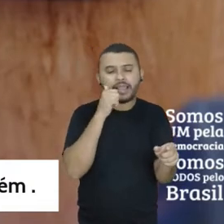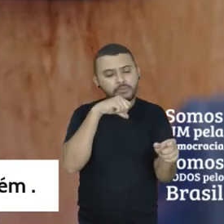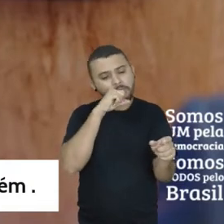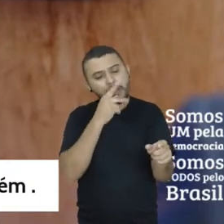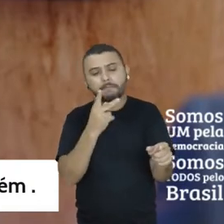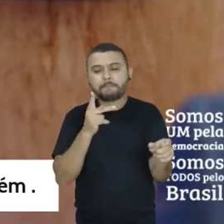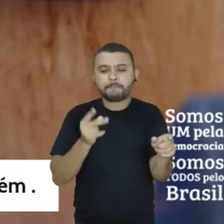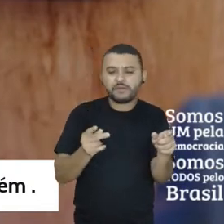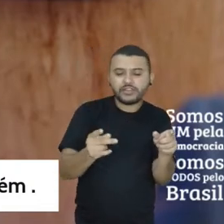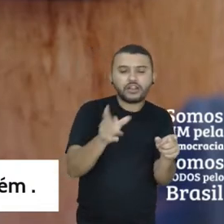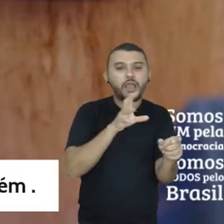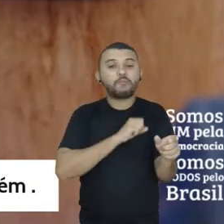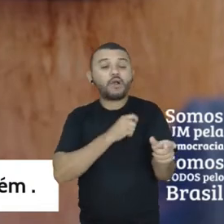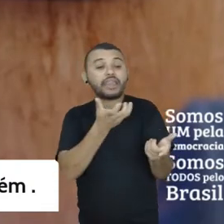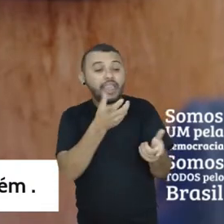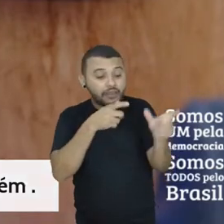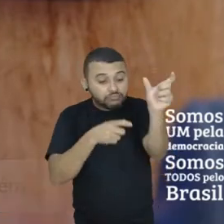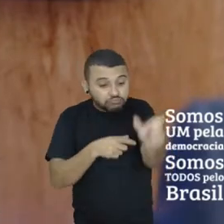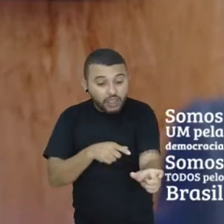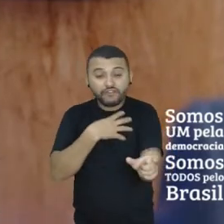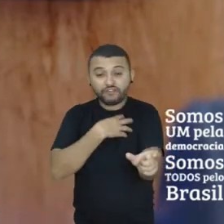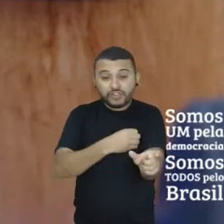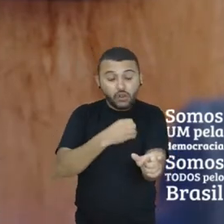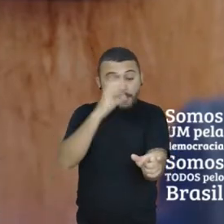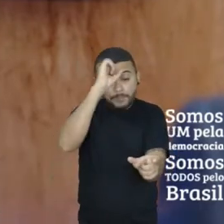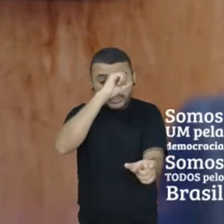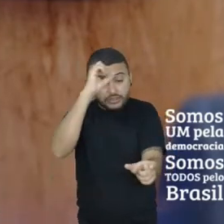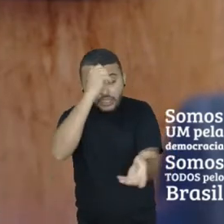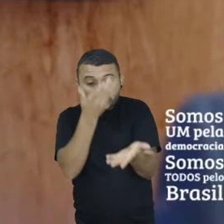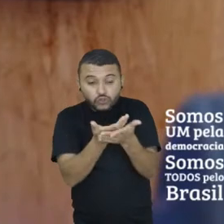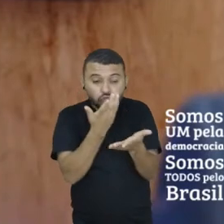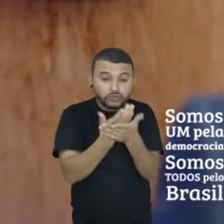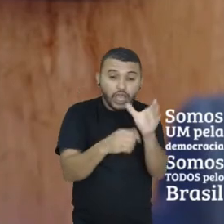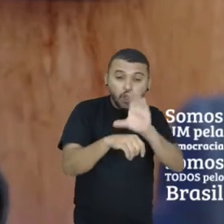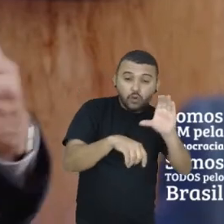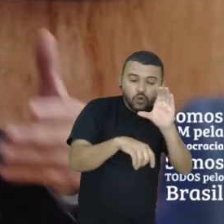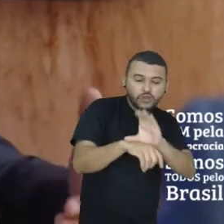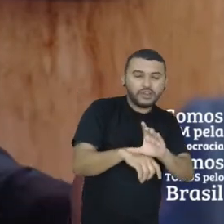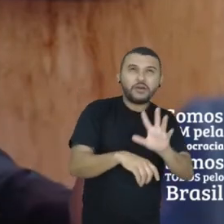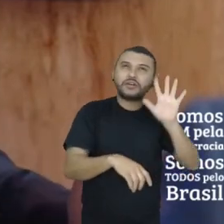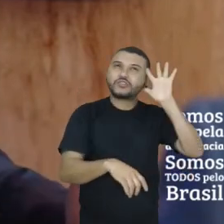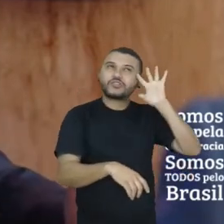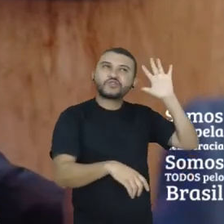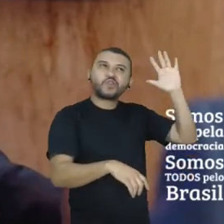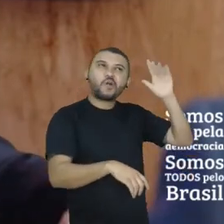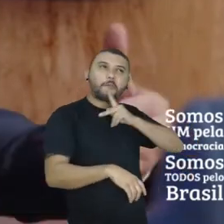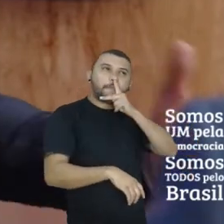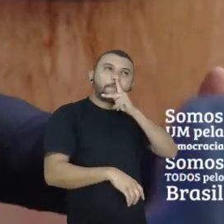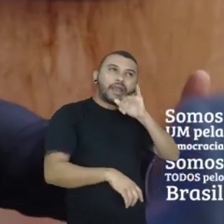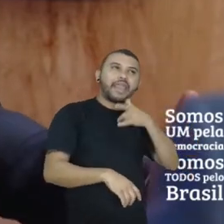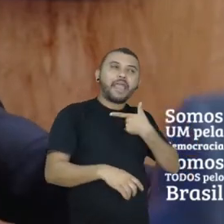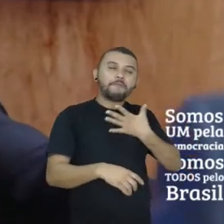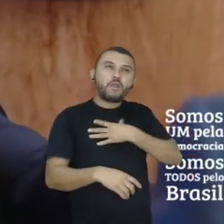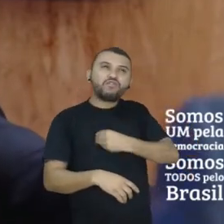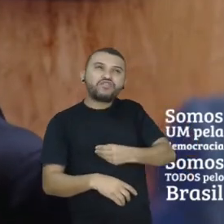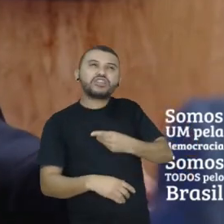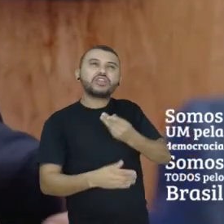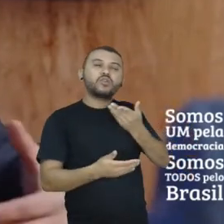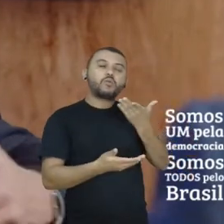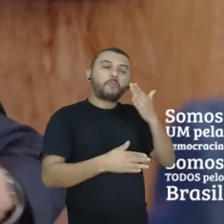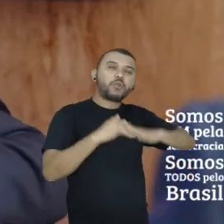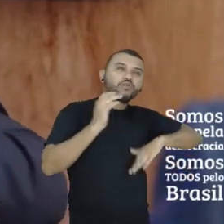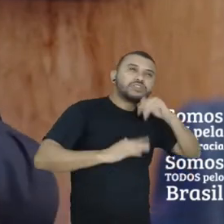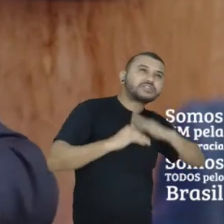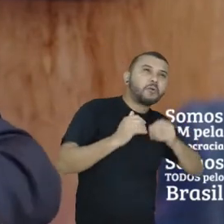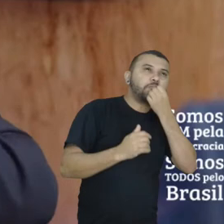filhos? Que ele tenha uma profissão e trabalho. O sonho de um pai é meu filho vai ter uma profissão e ele vai ter um trabalho.